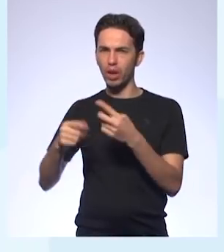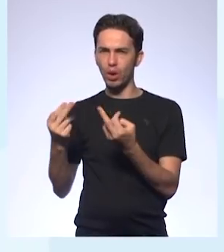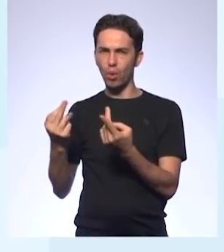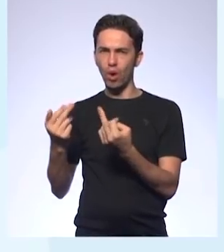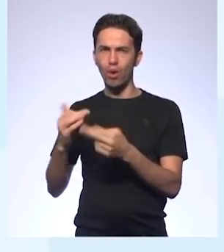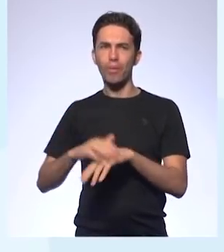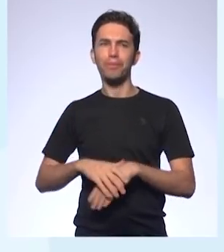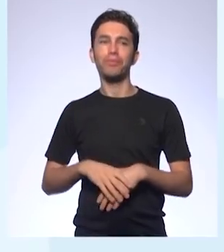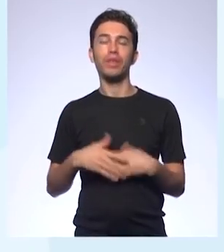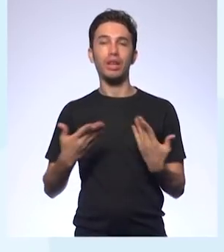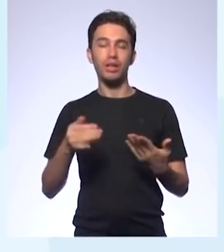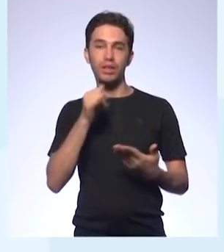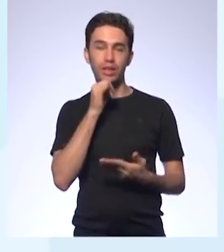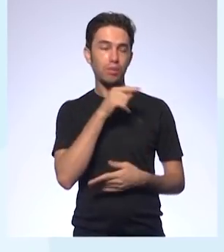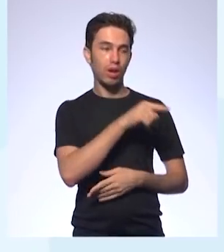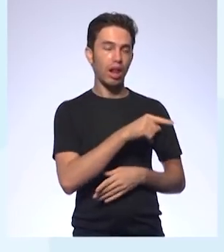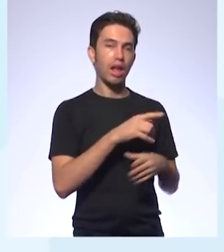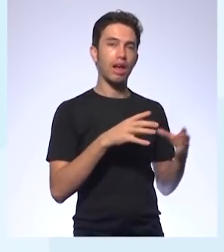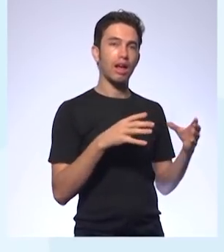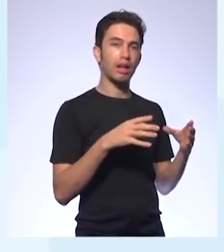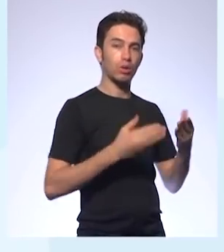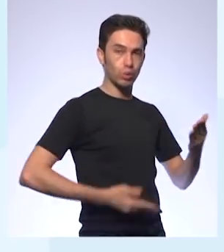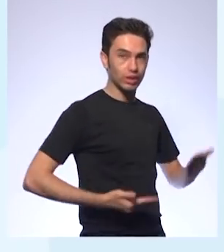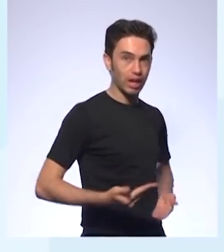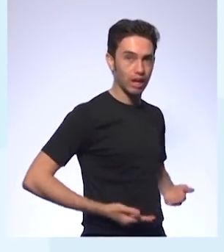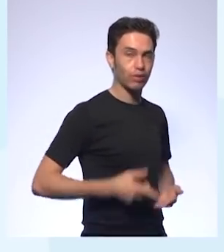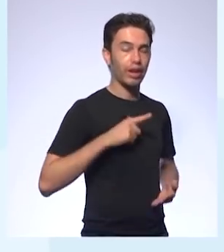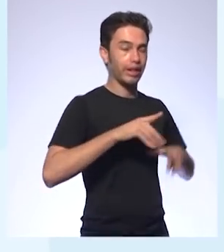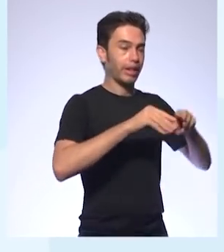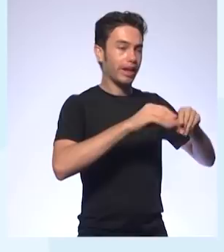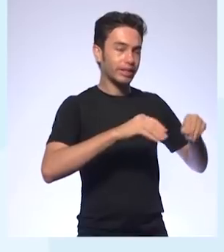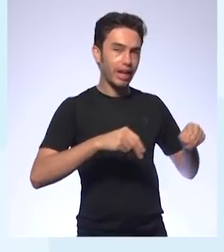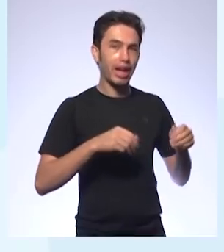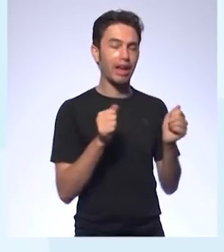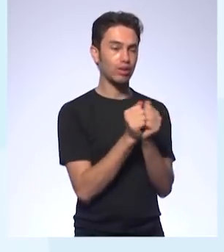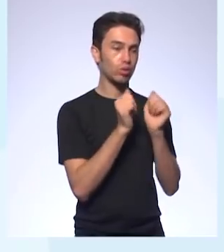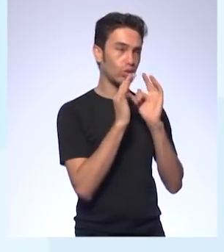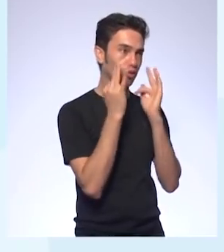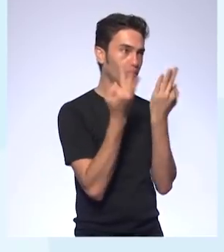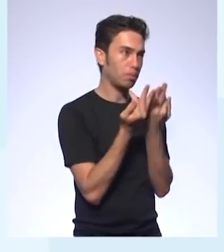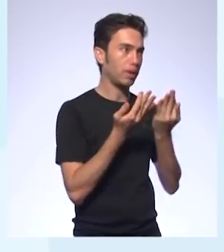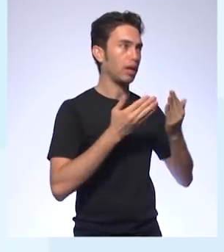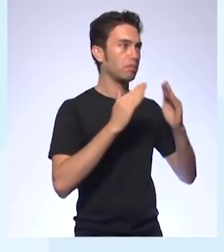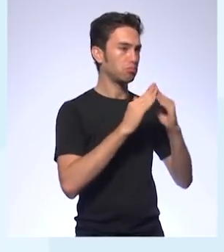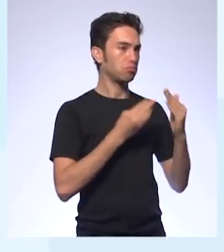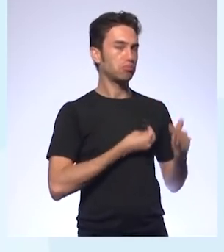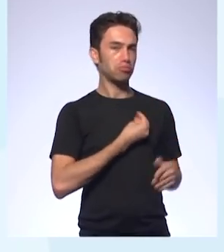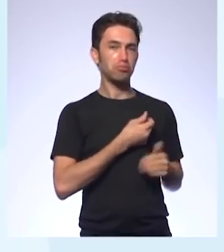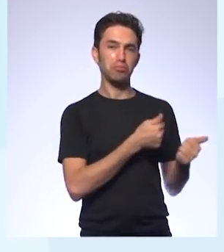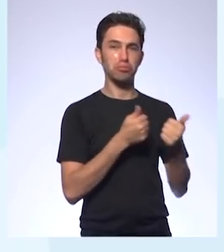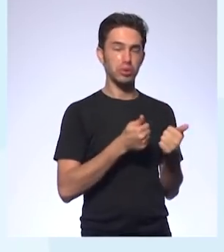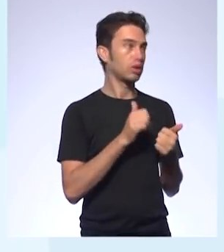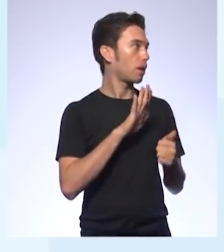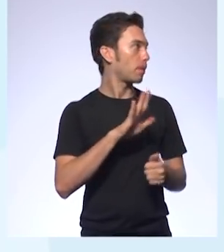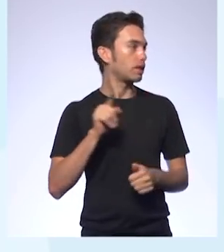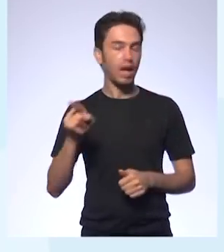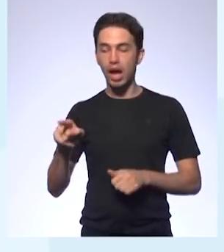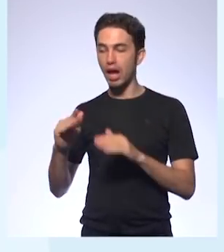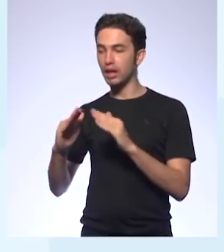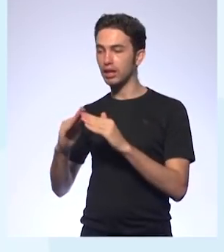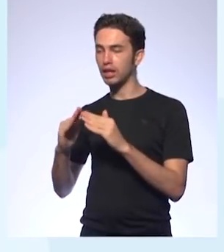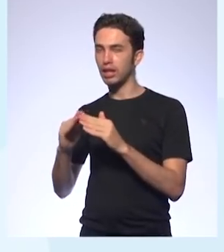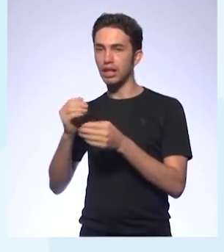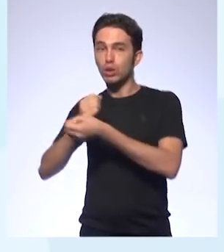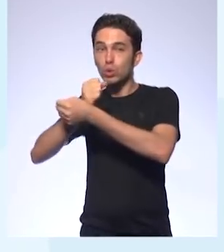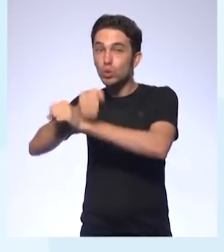algumas... Ele podia viver com a sua família, o escravizado não, ele era um objeto do seu senhor. Então, um escravizado